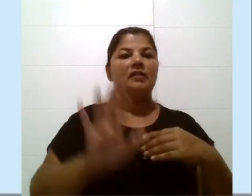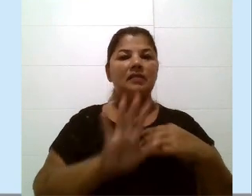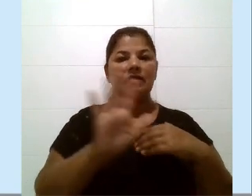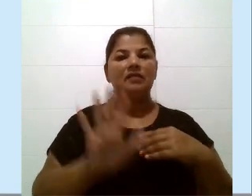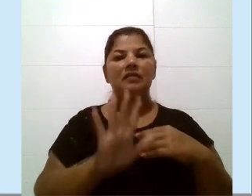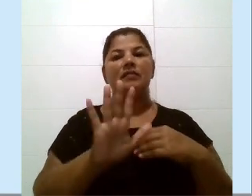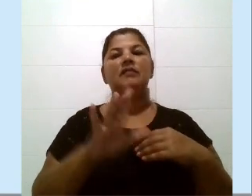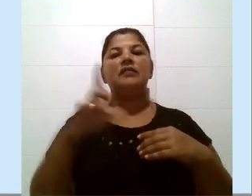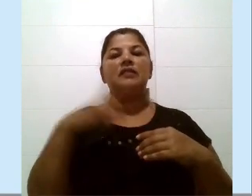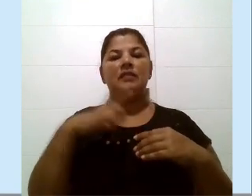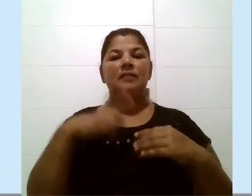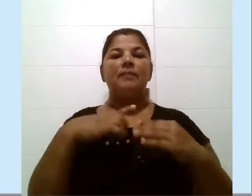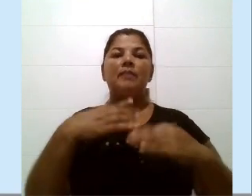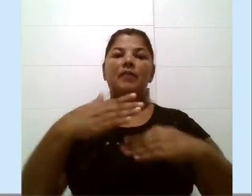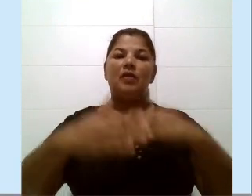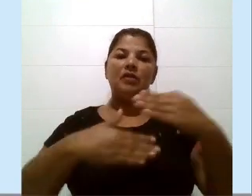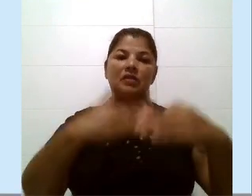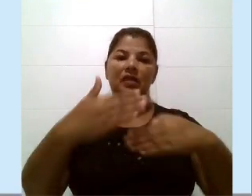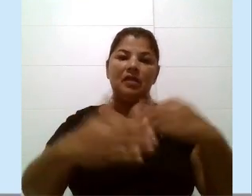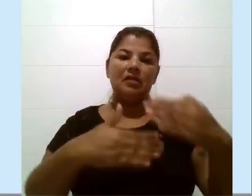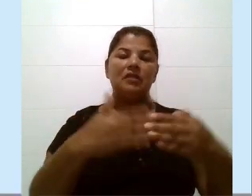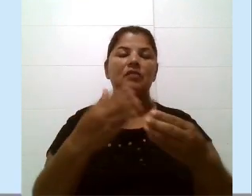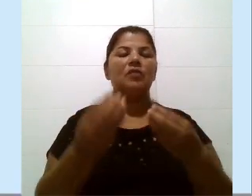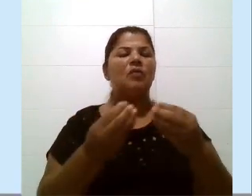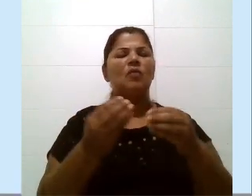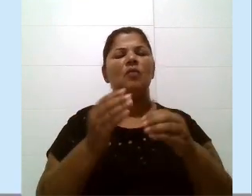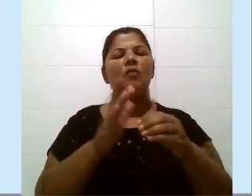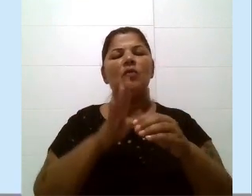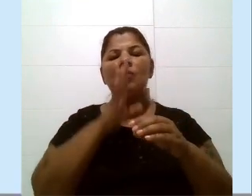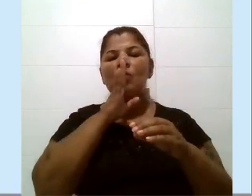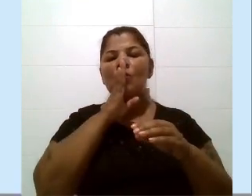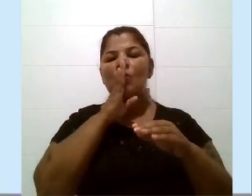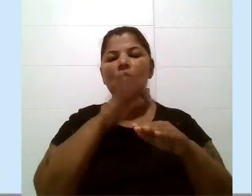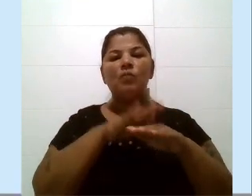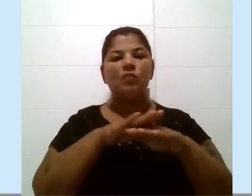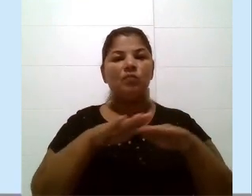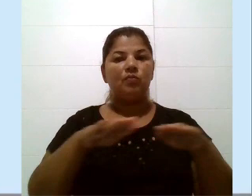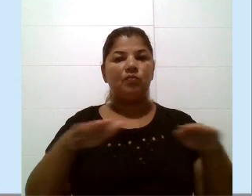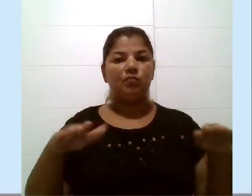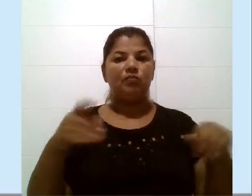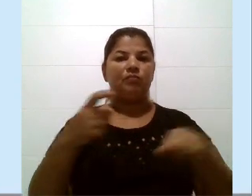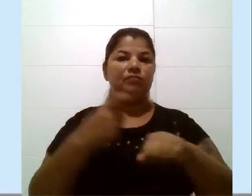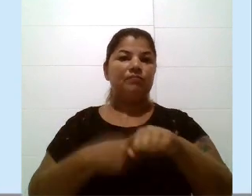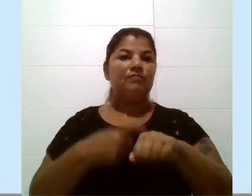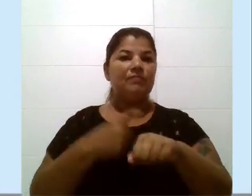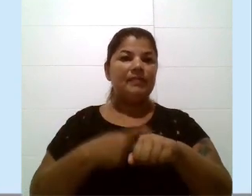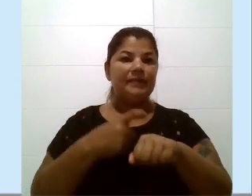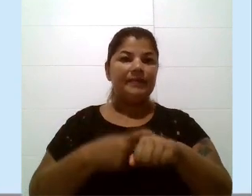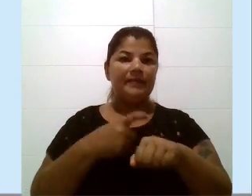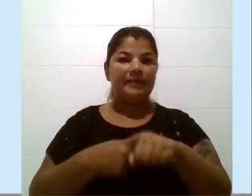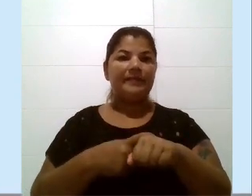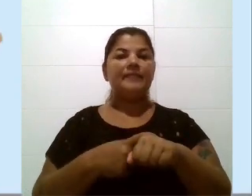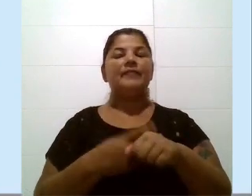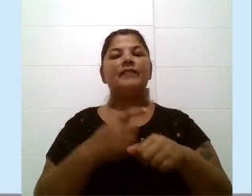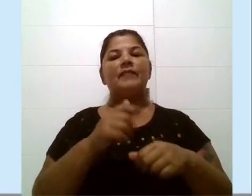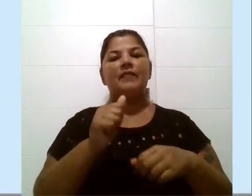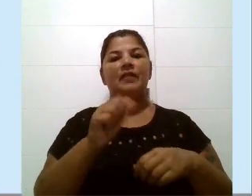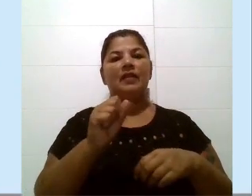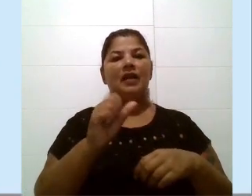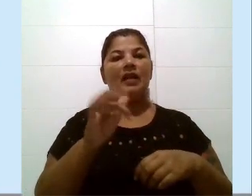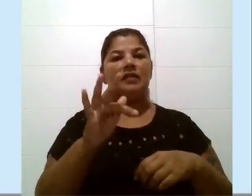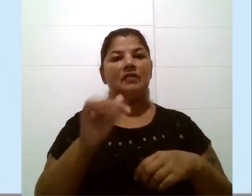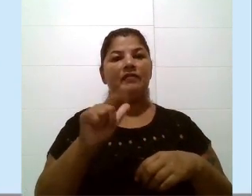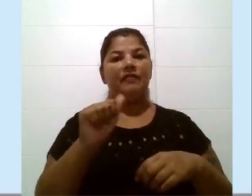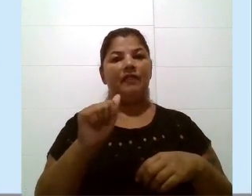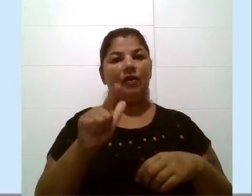tem esse processo de impermeabilização, ou seja, essa cobertura de concreto, essa cobertura de asfalto em diversas partes do